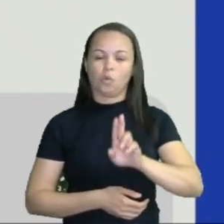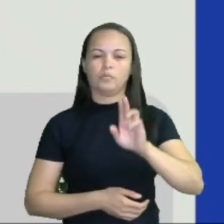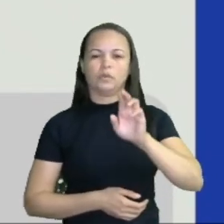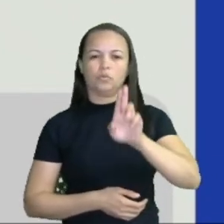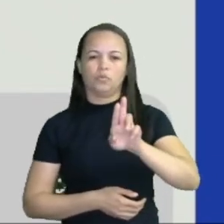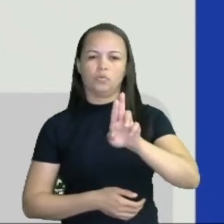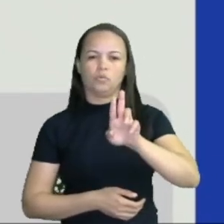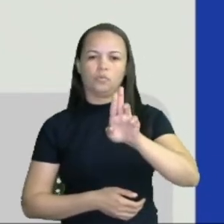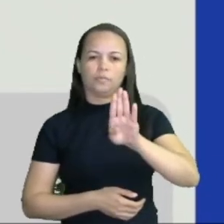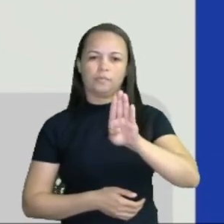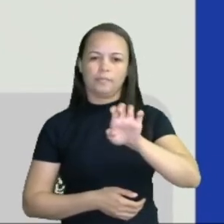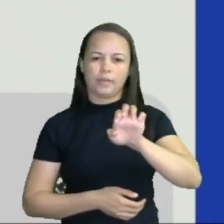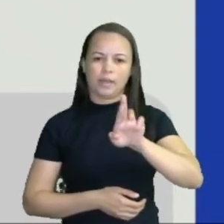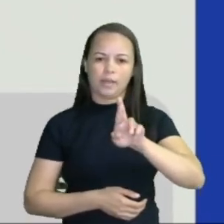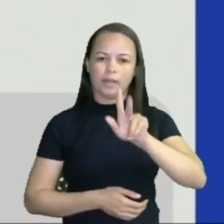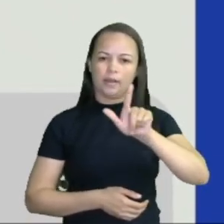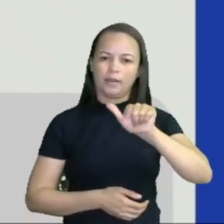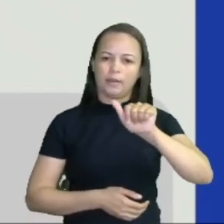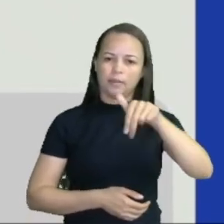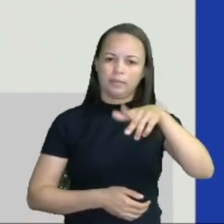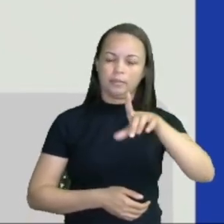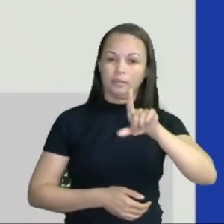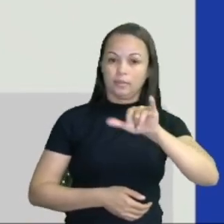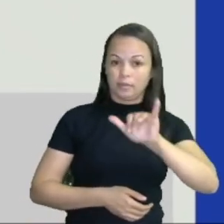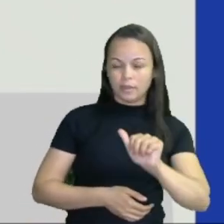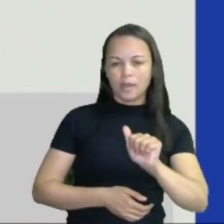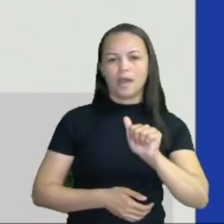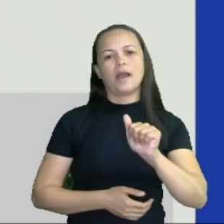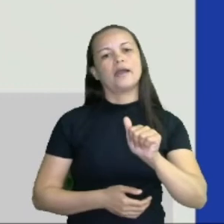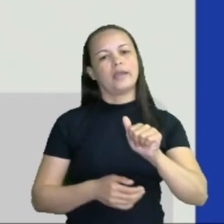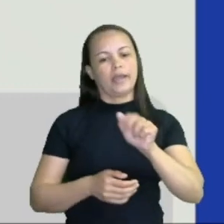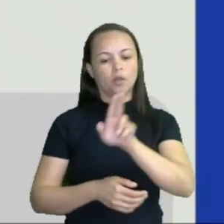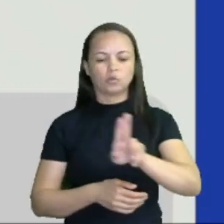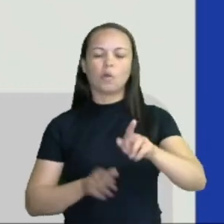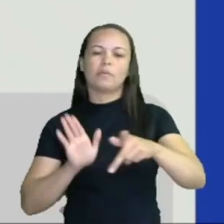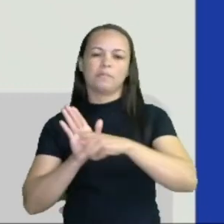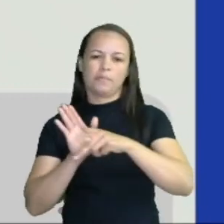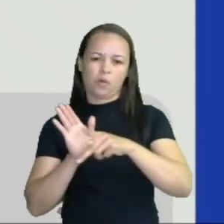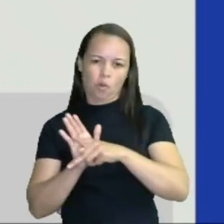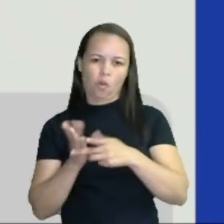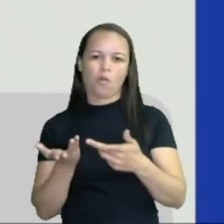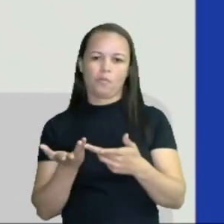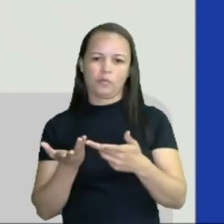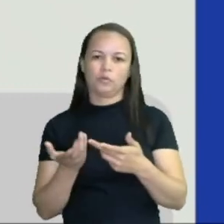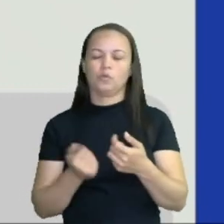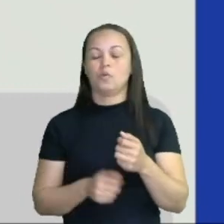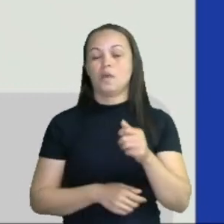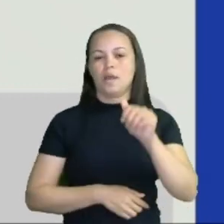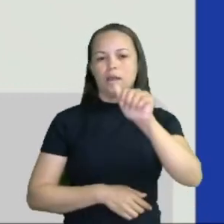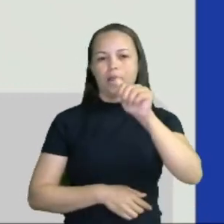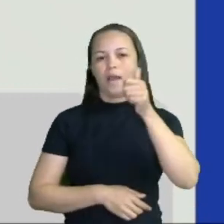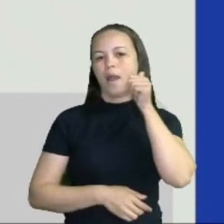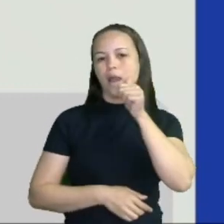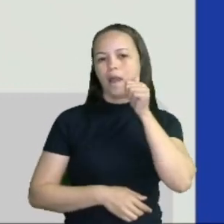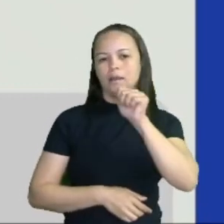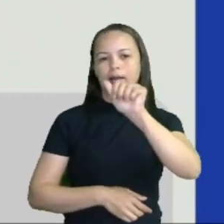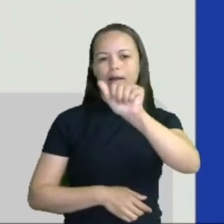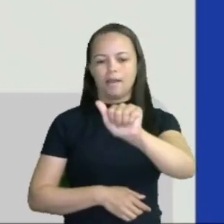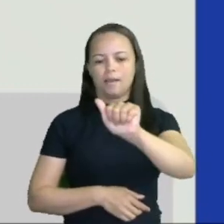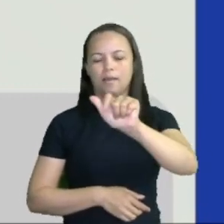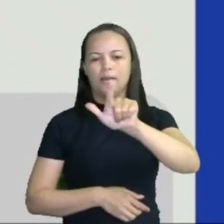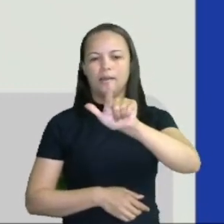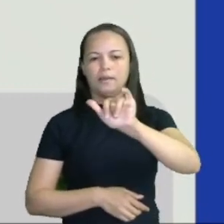próprio, porque eu estou me referindo a um lugar específico. Aline também é próprio, porque é o nome de uma pessoa aí, não